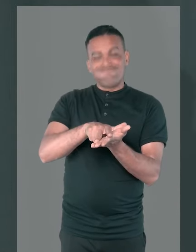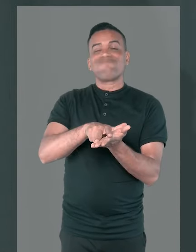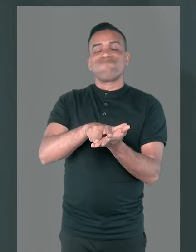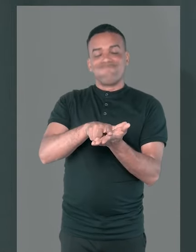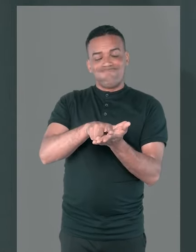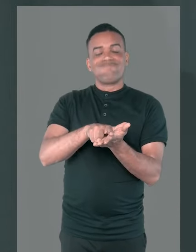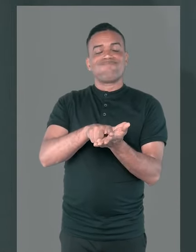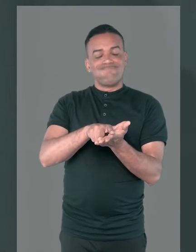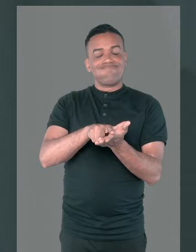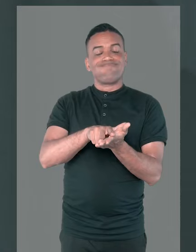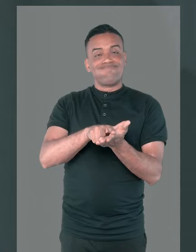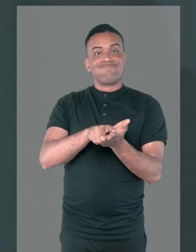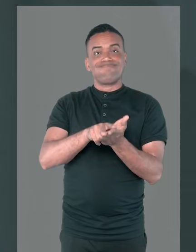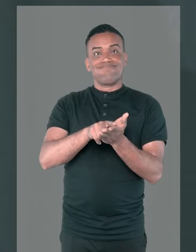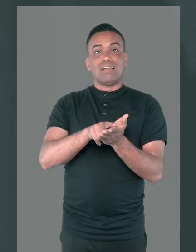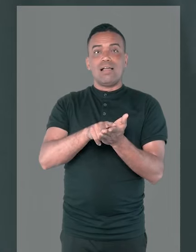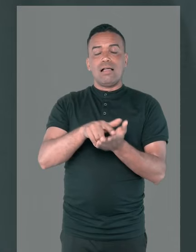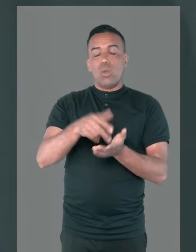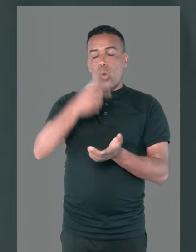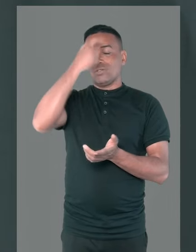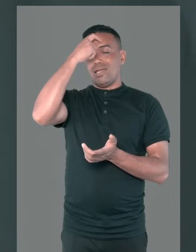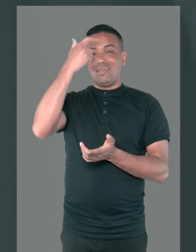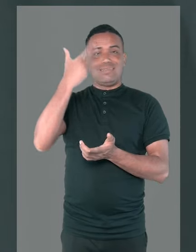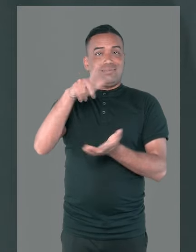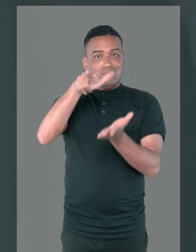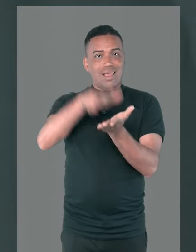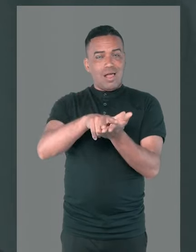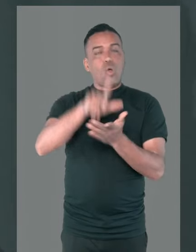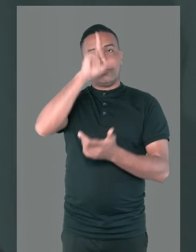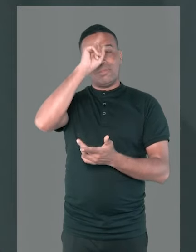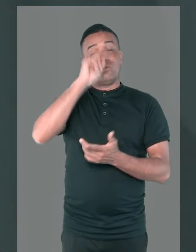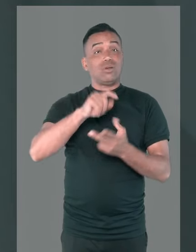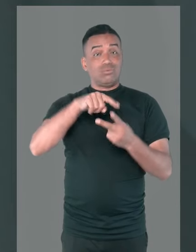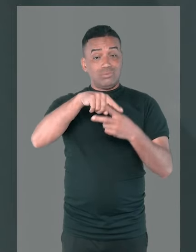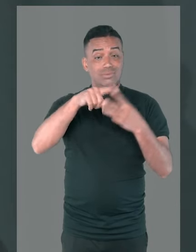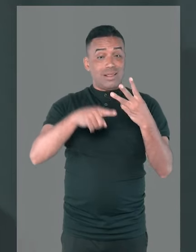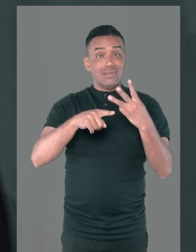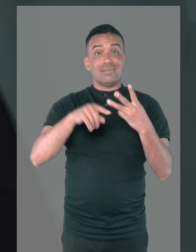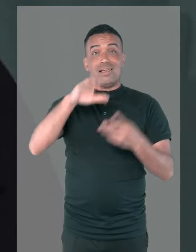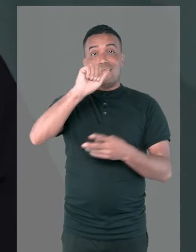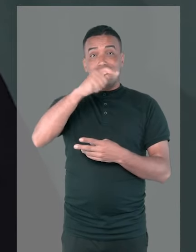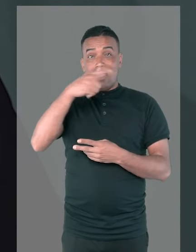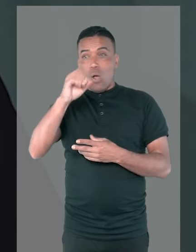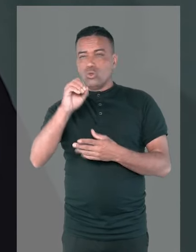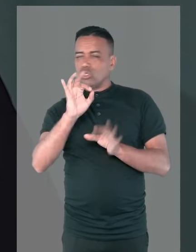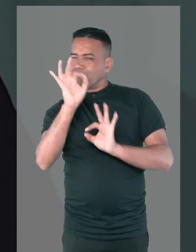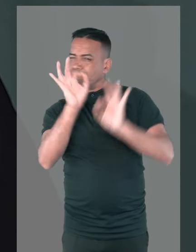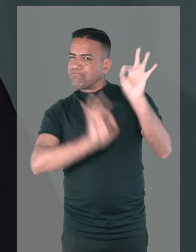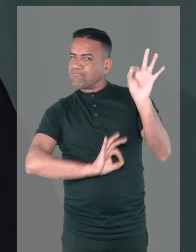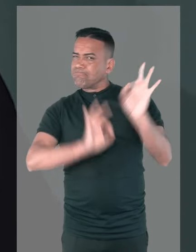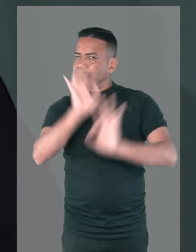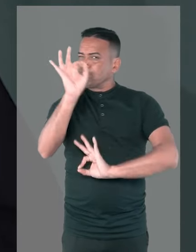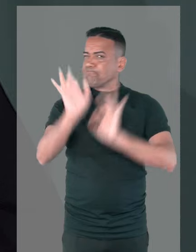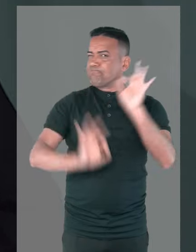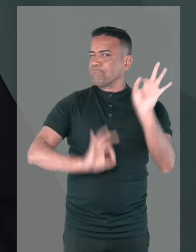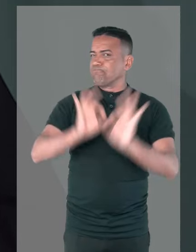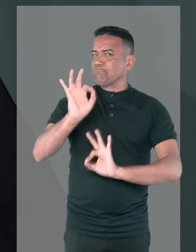está inconsciente. Esses 3, a partir das ideias do Cão, armam um plano